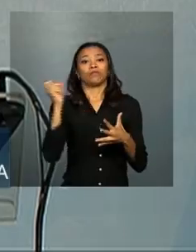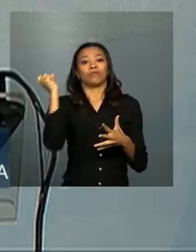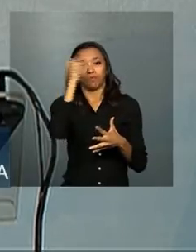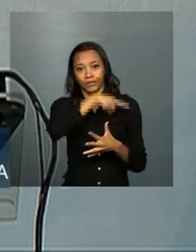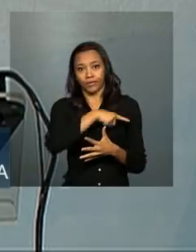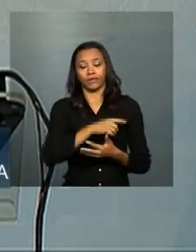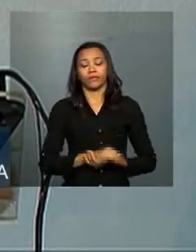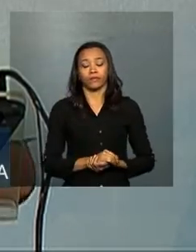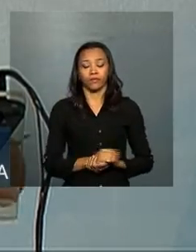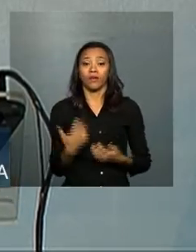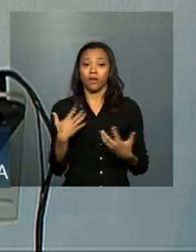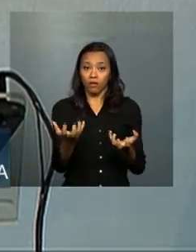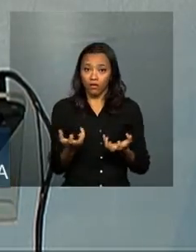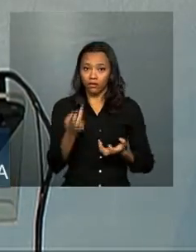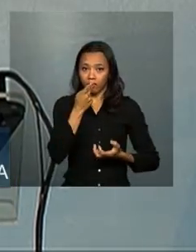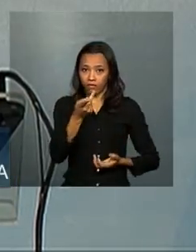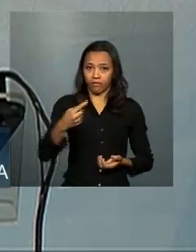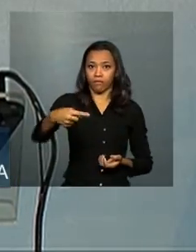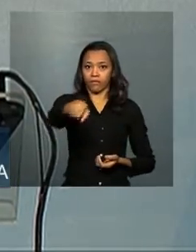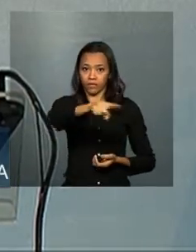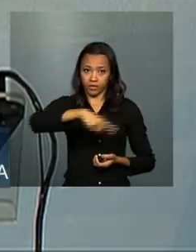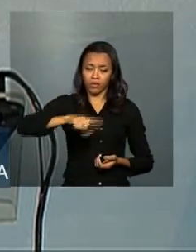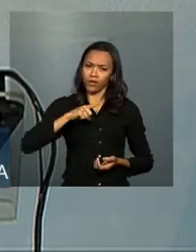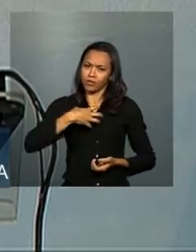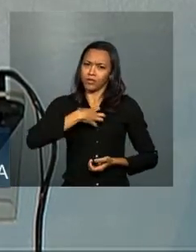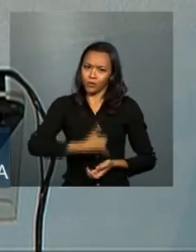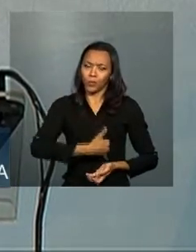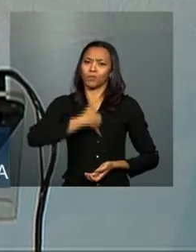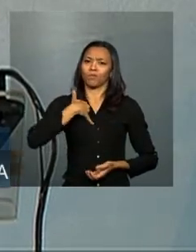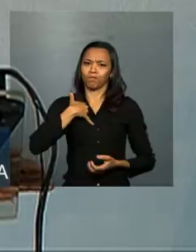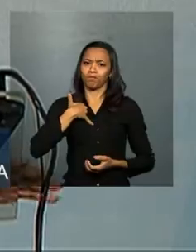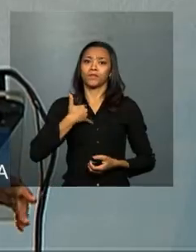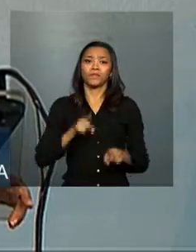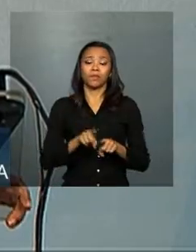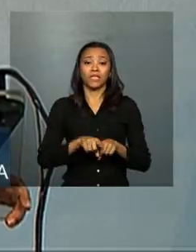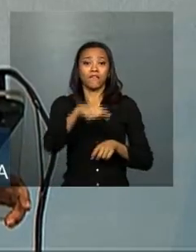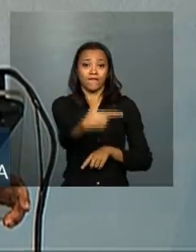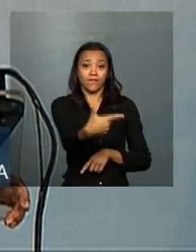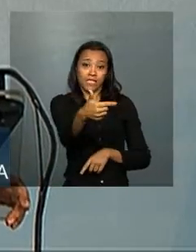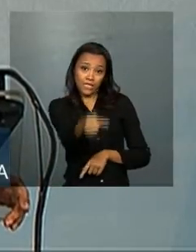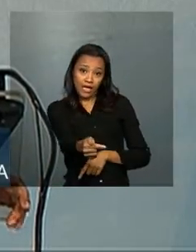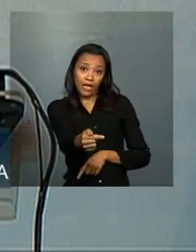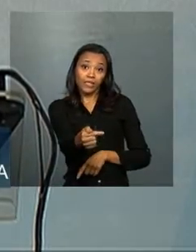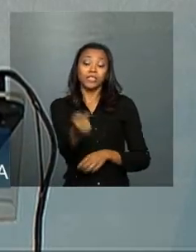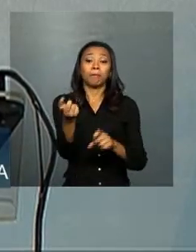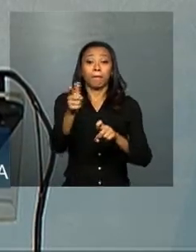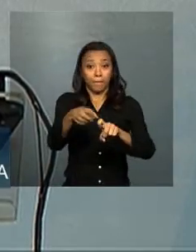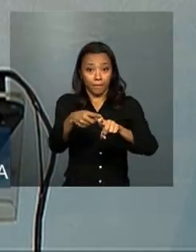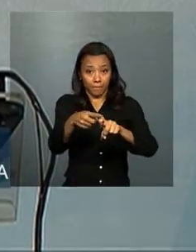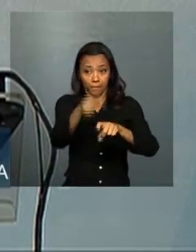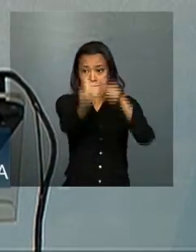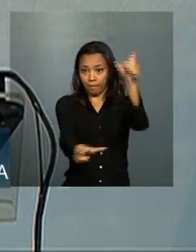Eu queria dizer que eu tenho aqui muito orgulho de ter também 27 médicos, do